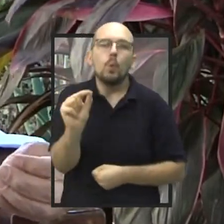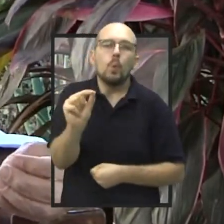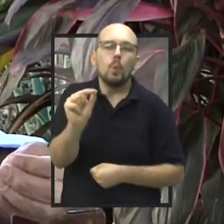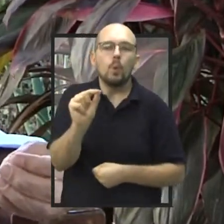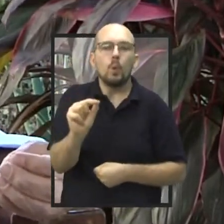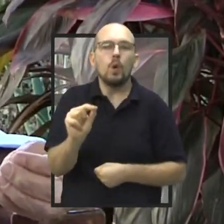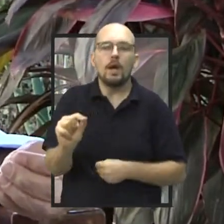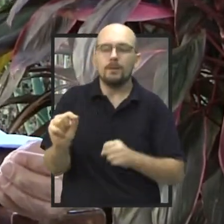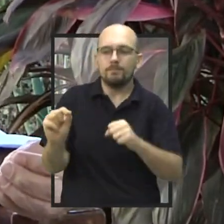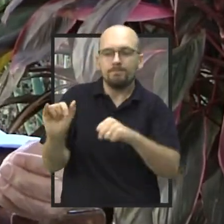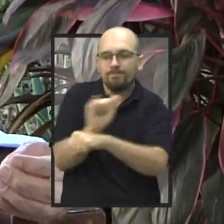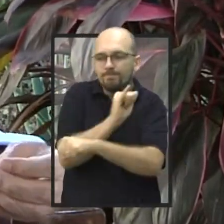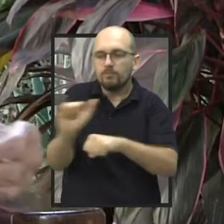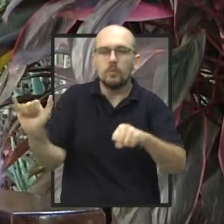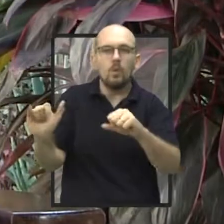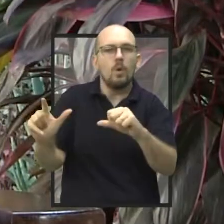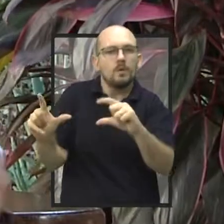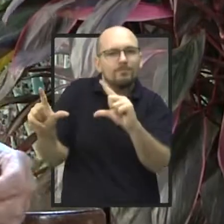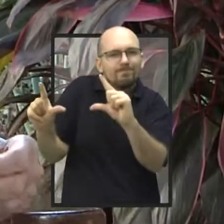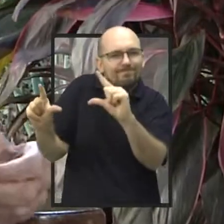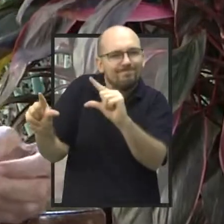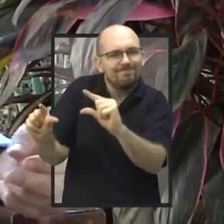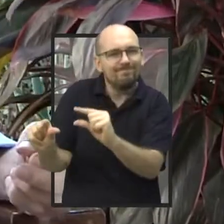minimizar essa